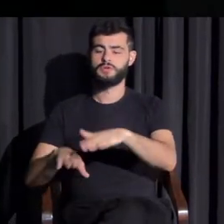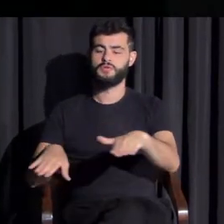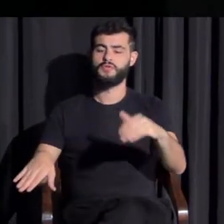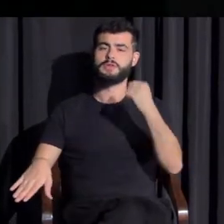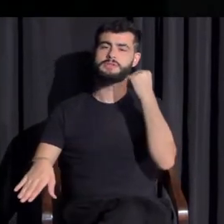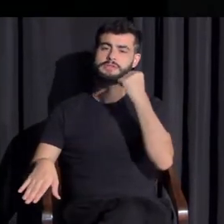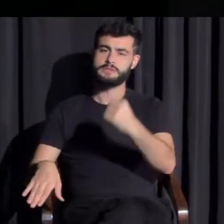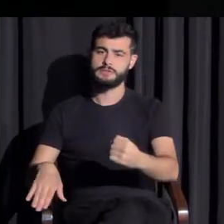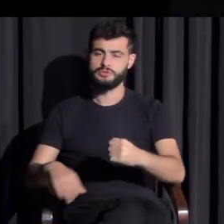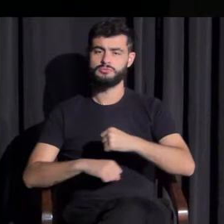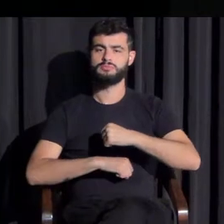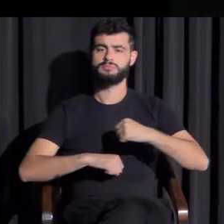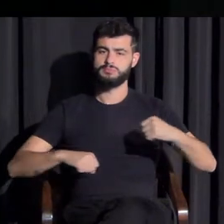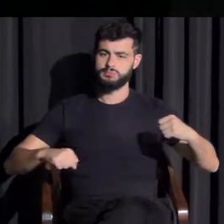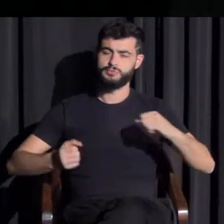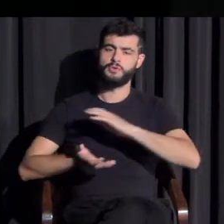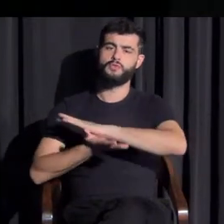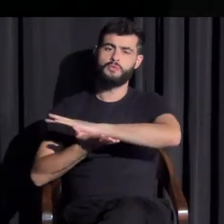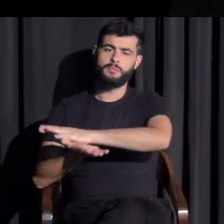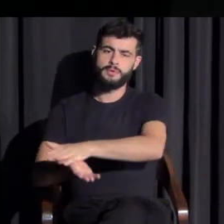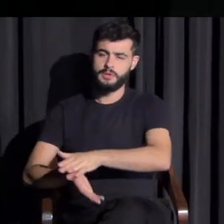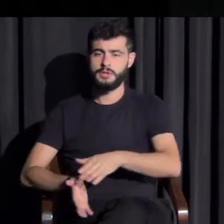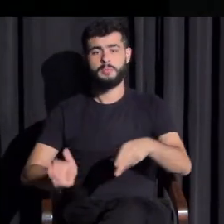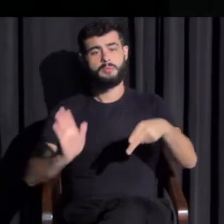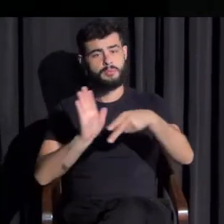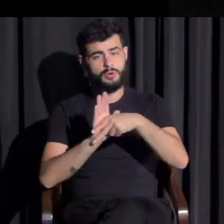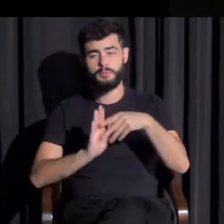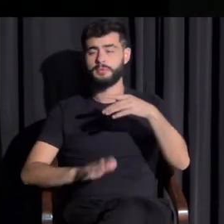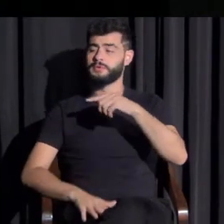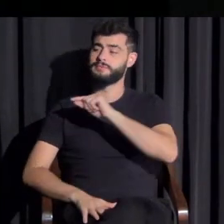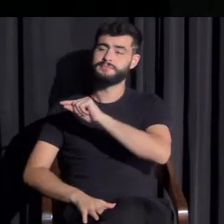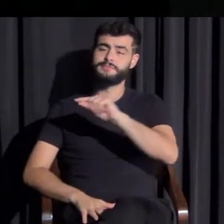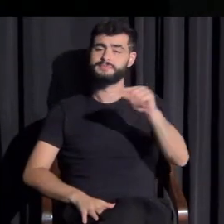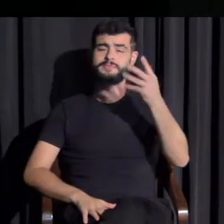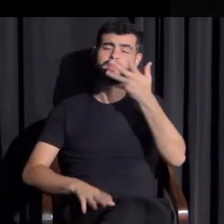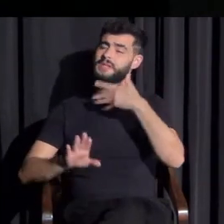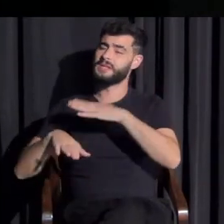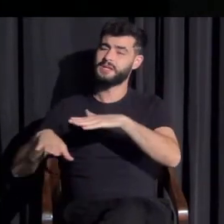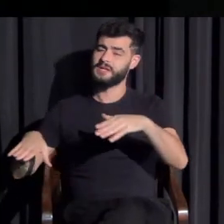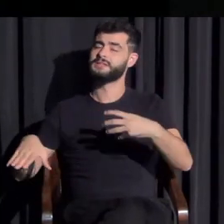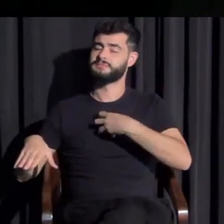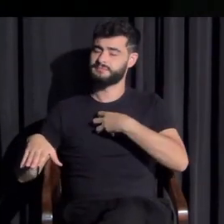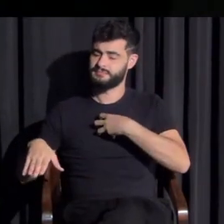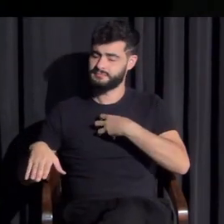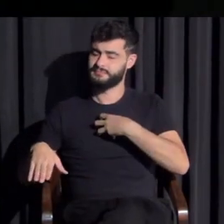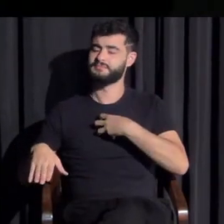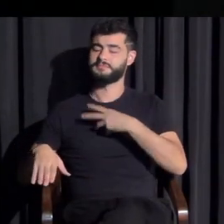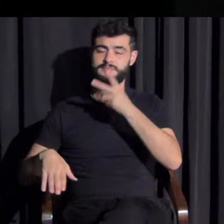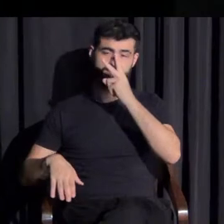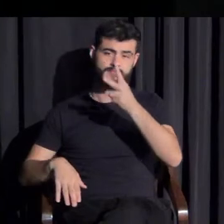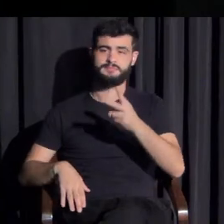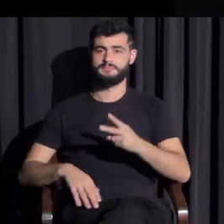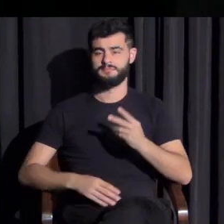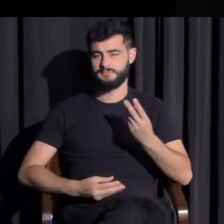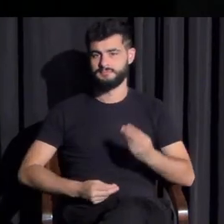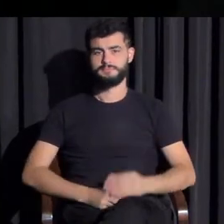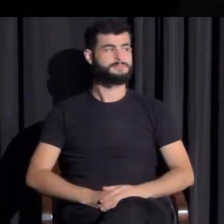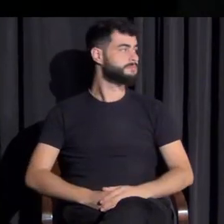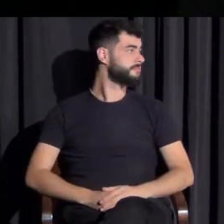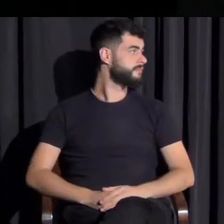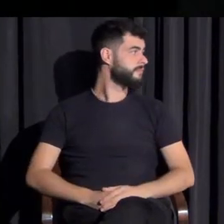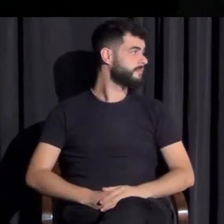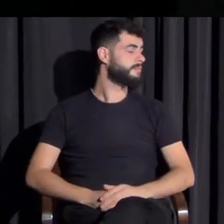práticas necropolíticas que atingem, e muito, as crianças cotidianamente. Hoje mesmo nós tivemos aí